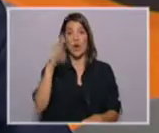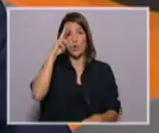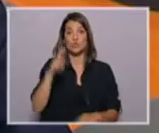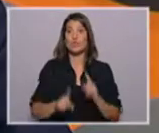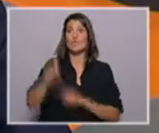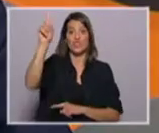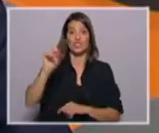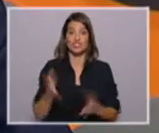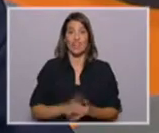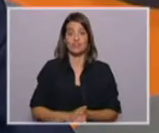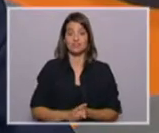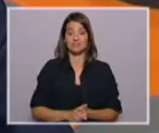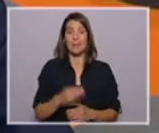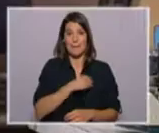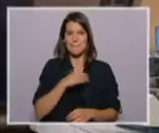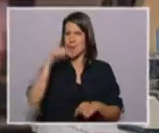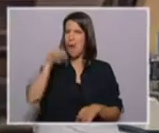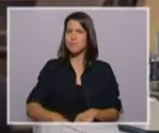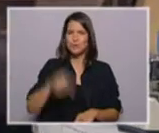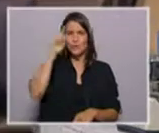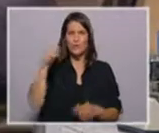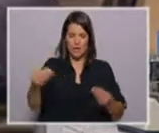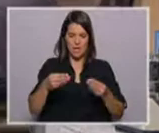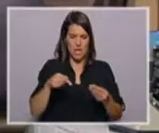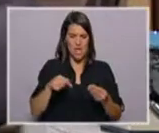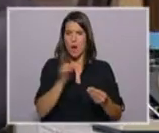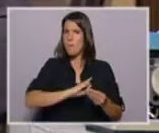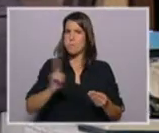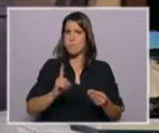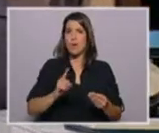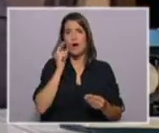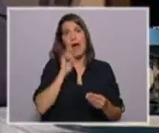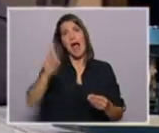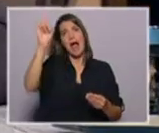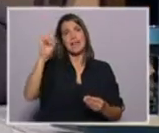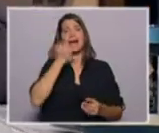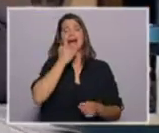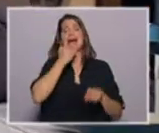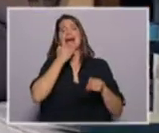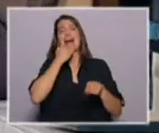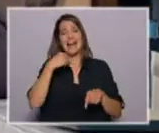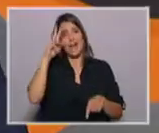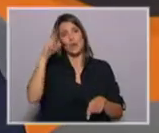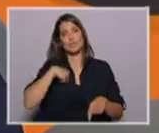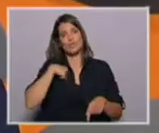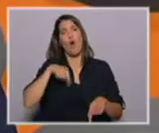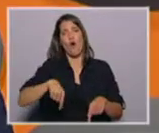em que a NASA recebe o relatório médico a dizer que é impossível ir ao espaço, Gagarin está lá em cima a rir-se e a dizer que afinal era possível. Olha, Sebastião,